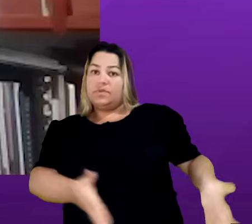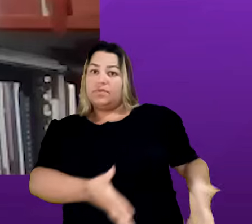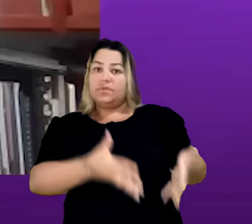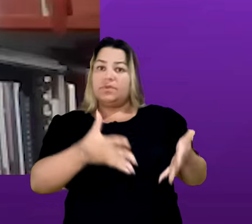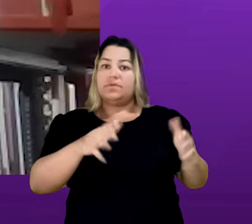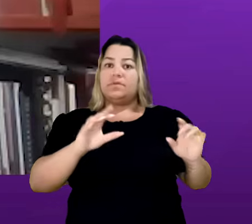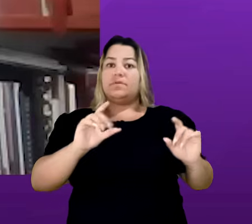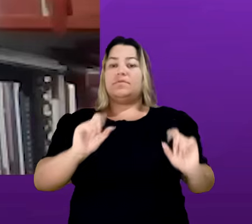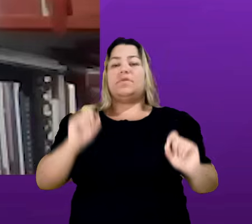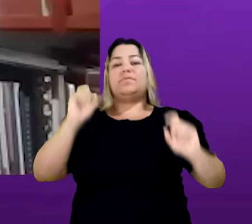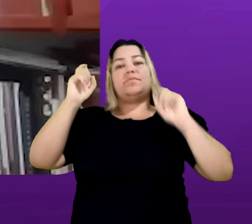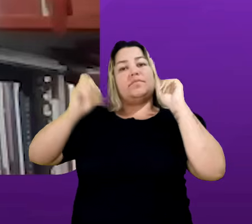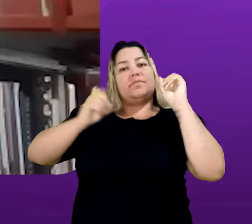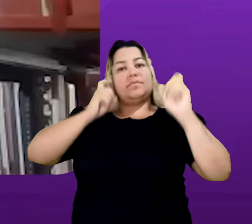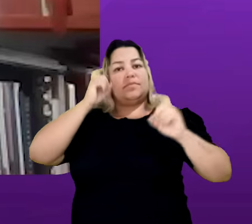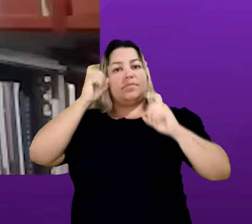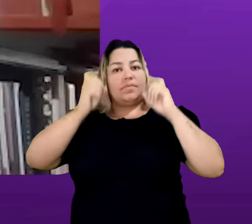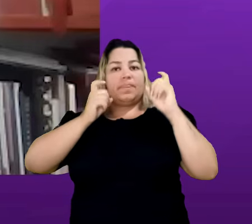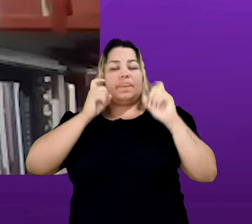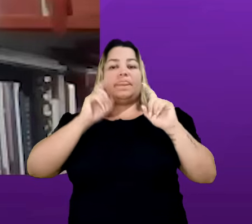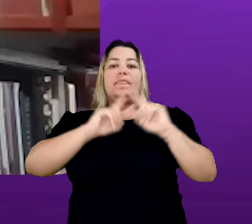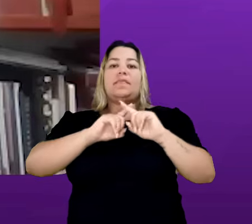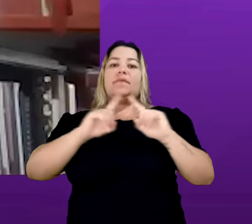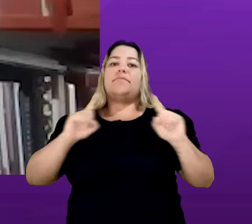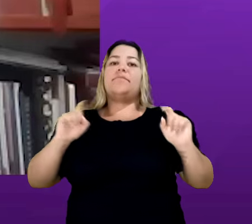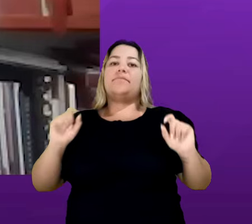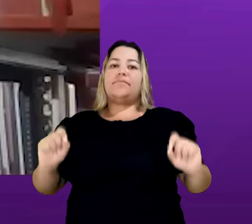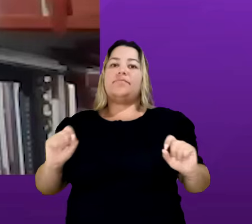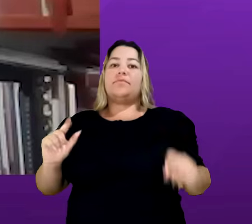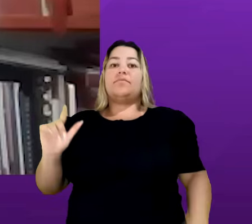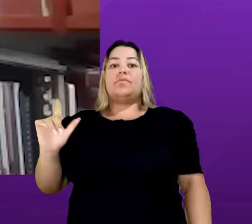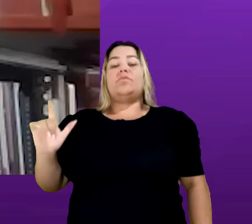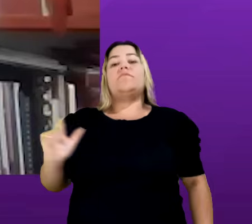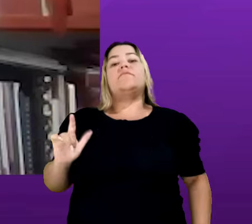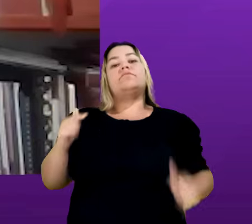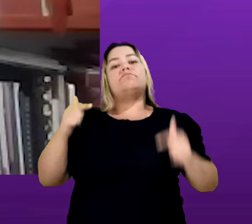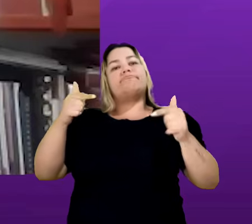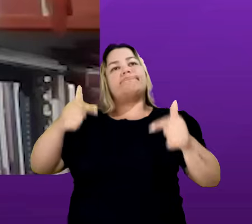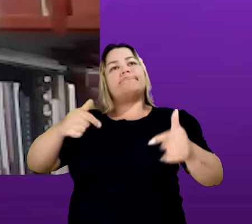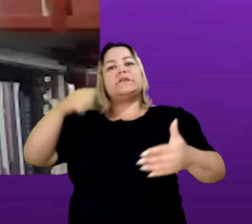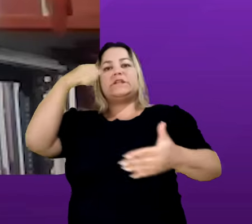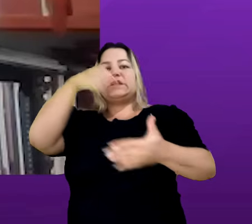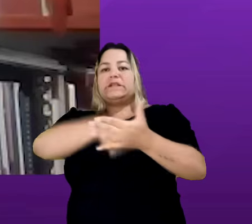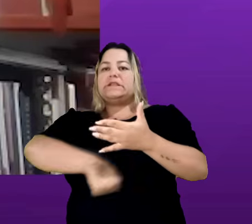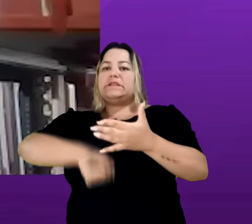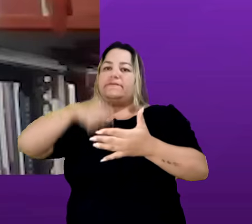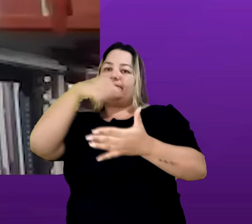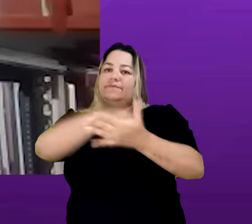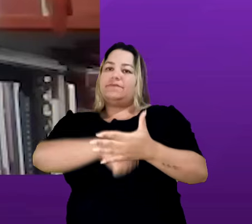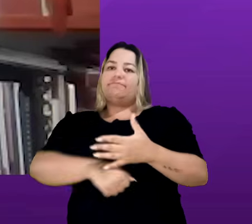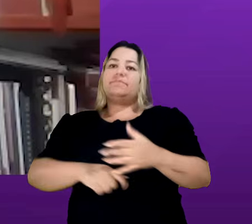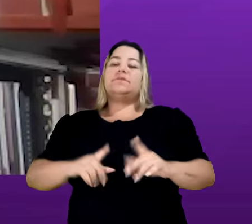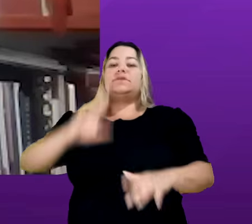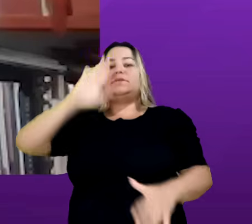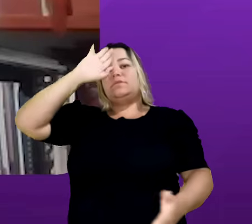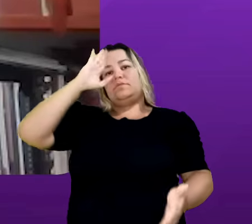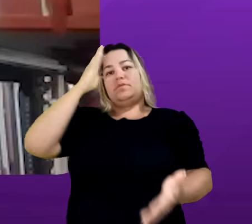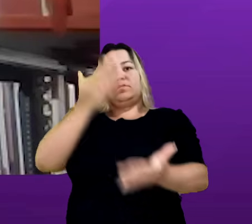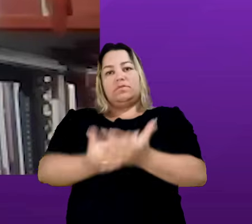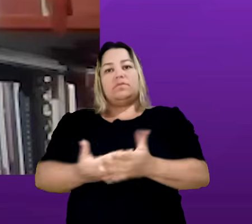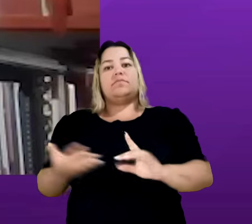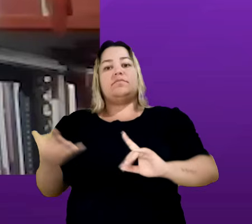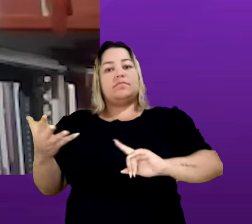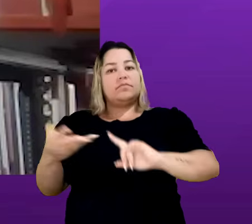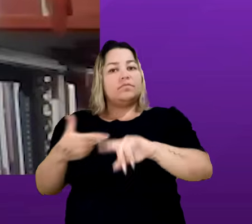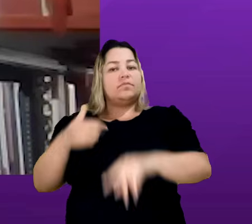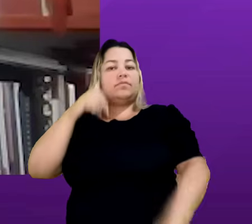preocupação, mas foi um grande desafio. E acredito que muitas mulheres passam por